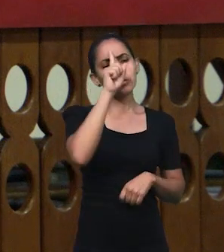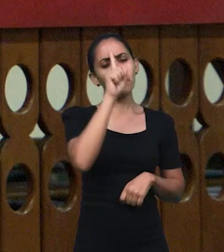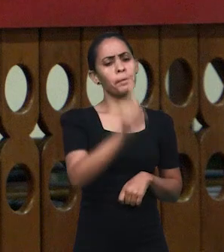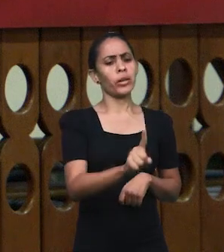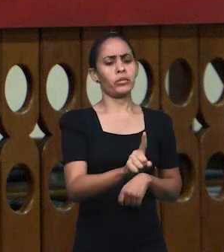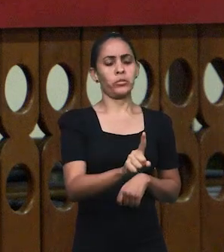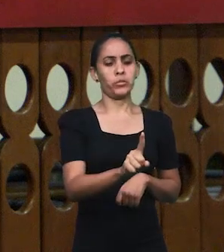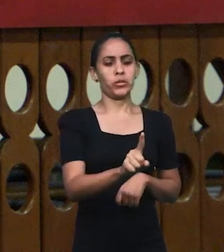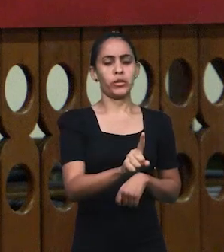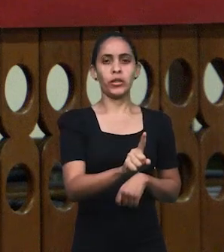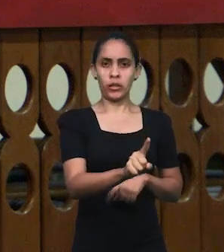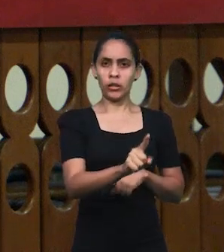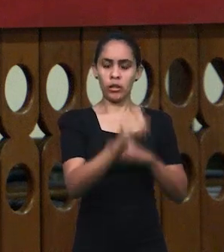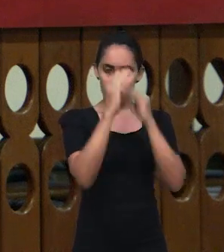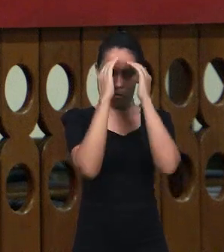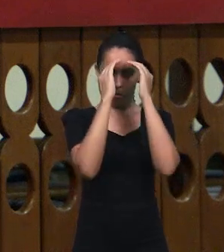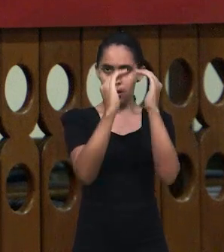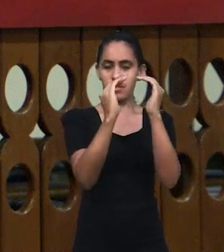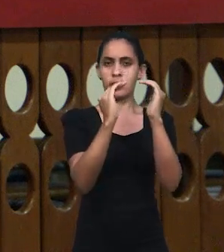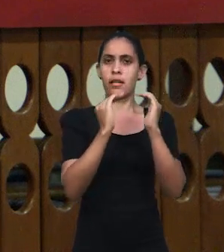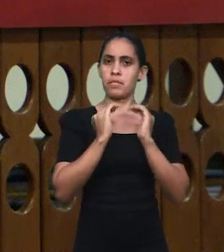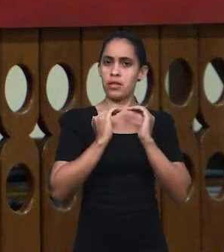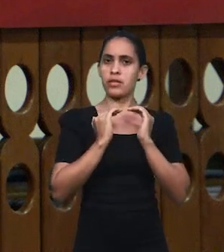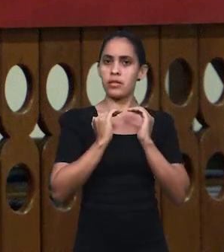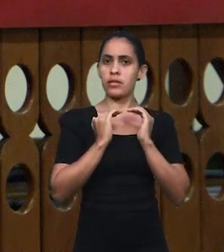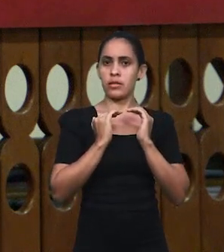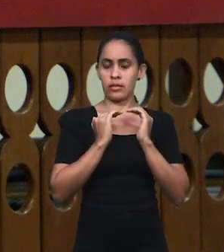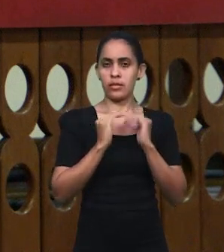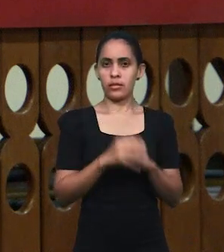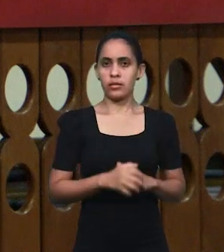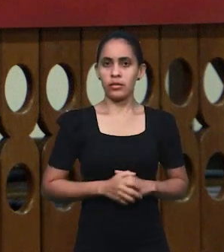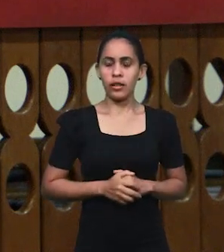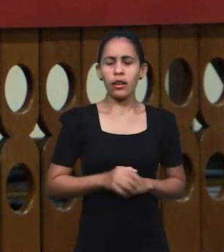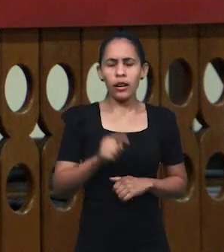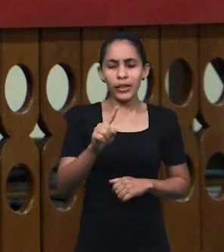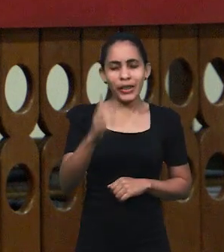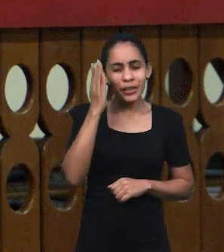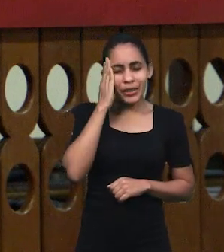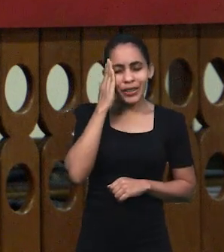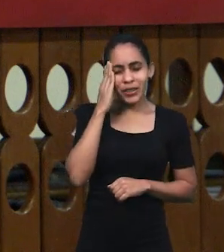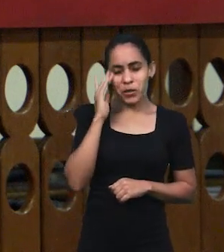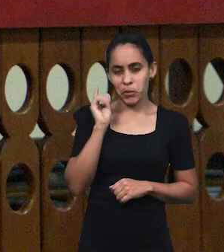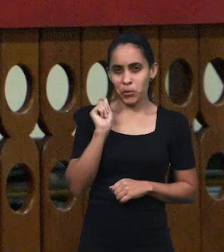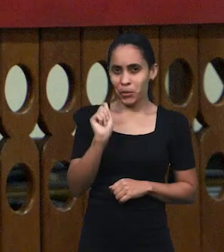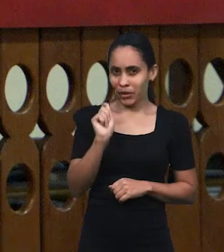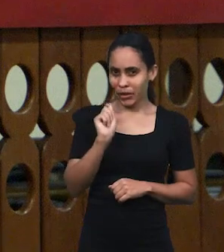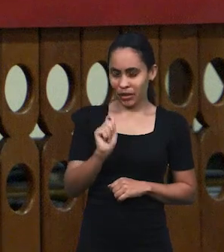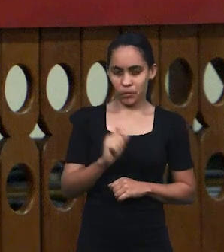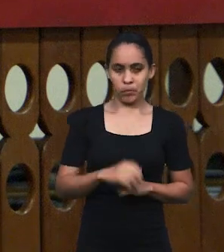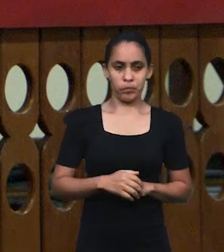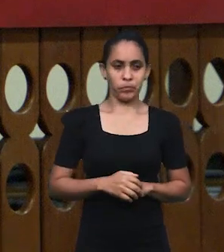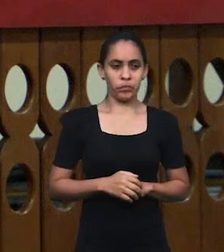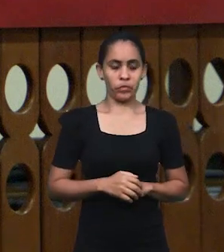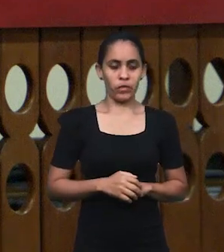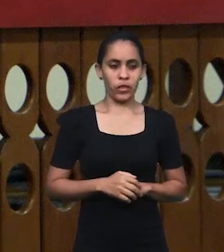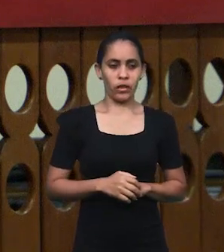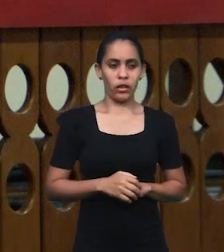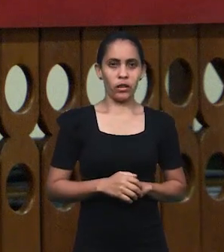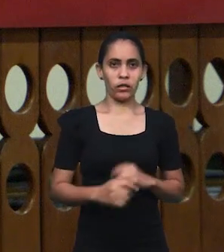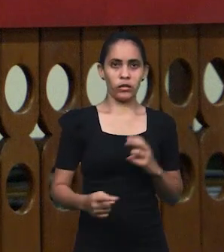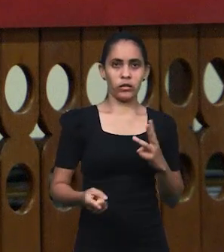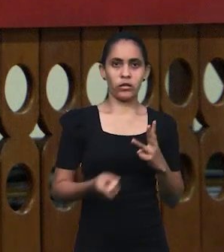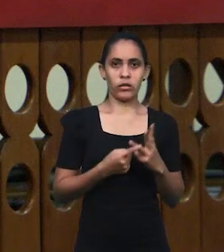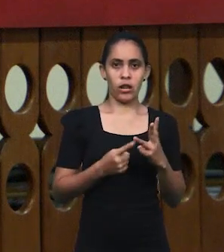faze isto. E ele faz. E aí você vai entender, porque ele